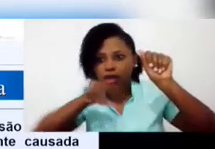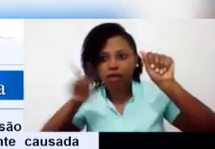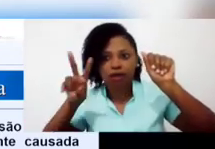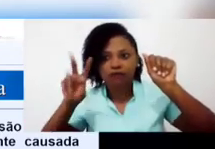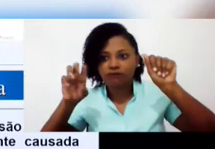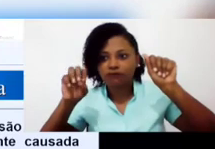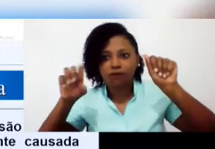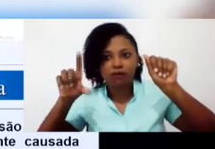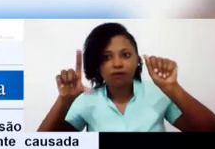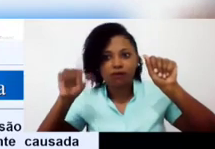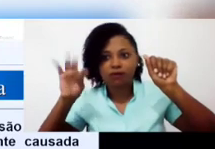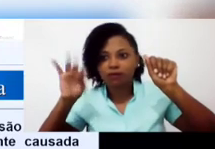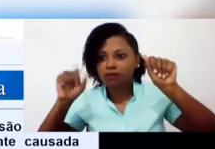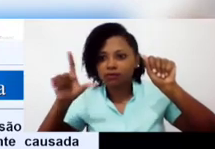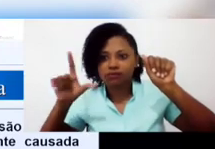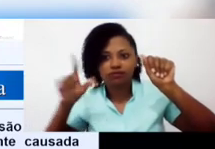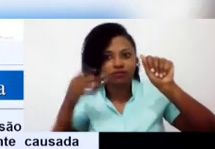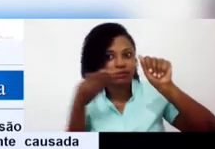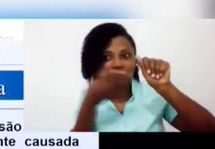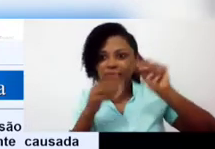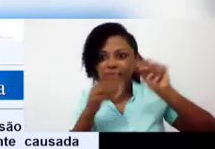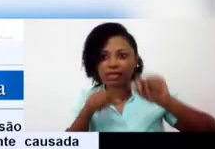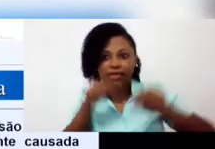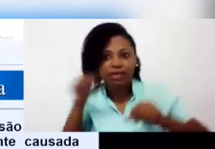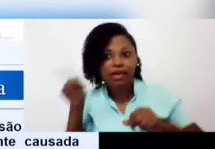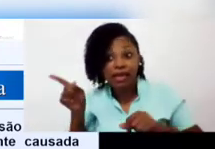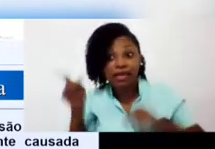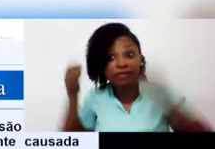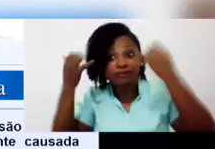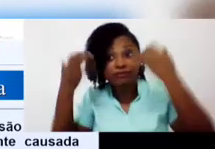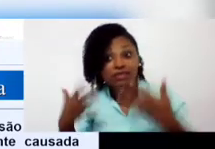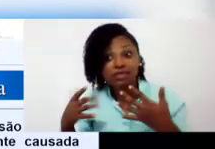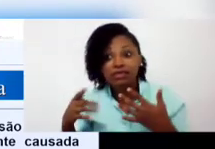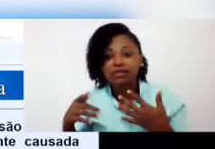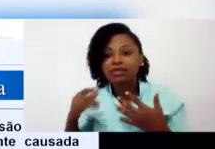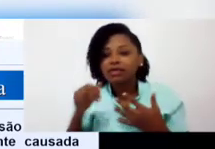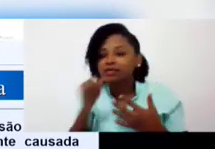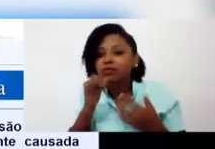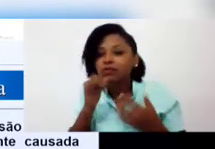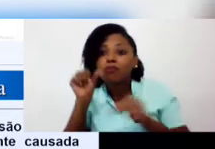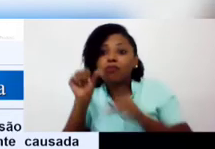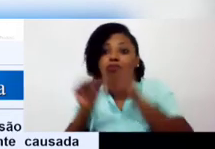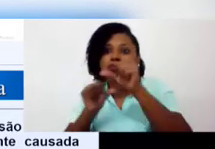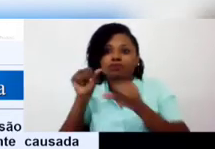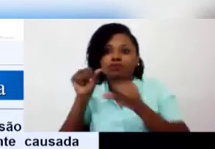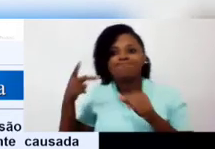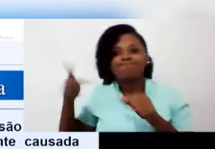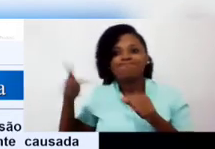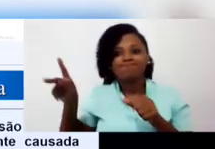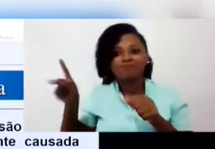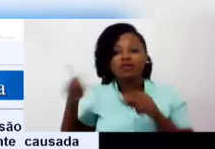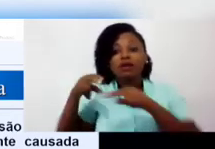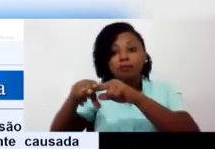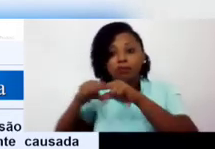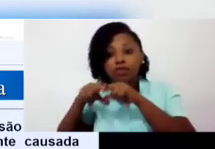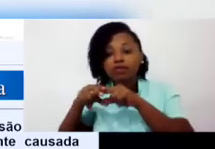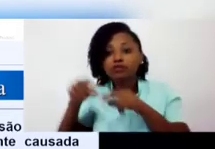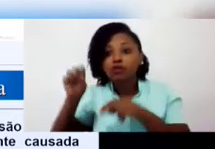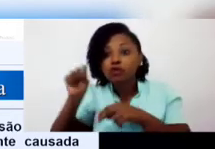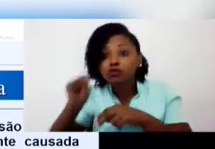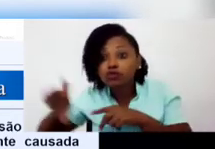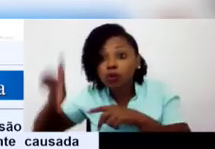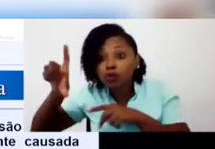partículas do soluto, eu não falei lá no começo que quando se coloca o soluto, ele vai mudar as propriedades coligativas, ele vai